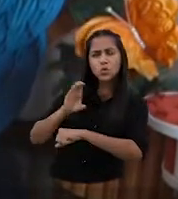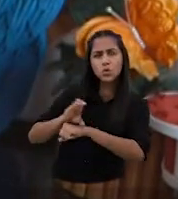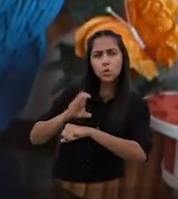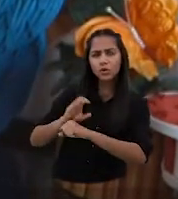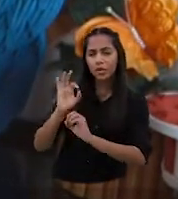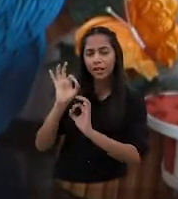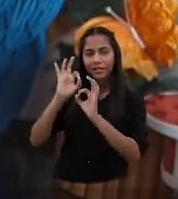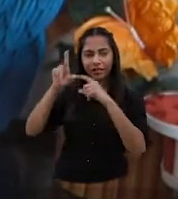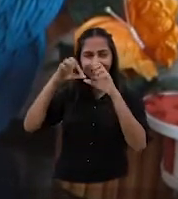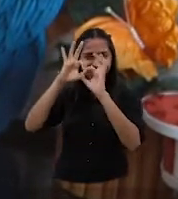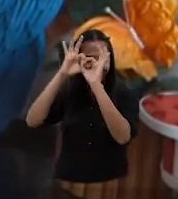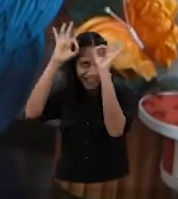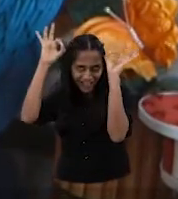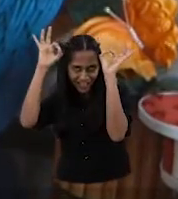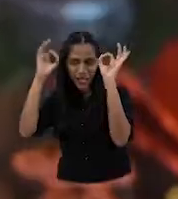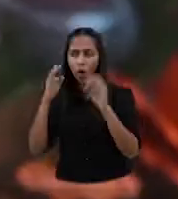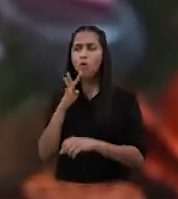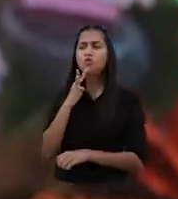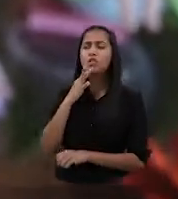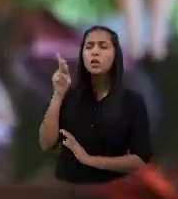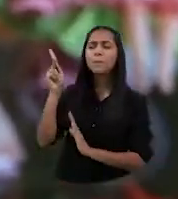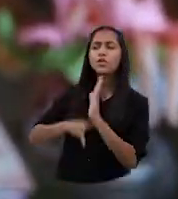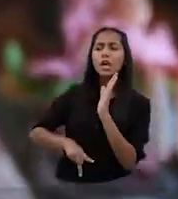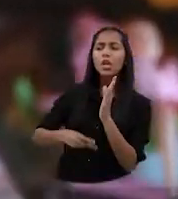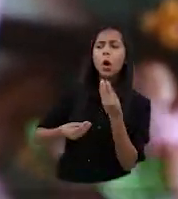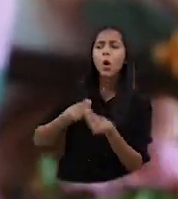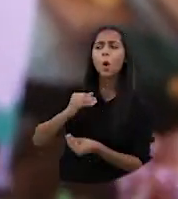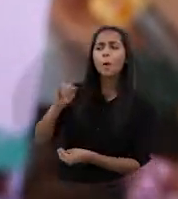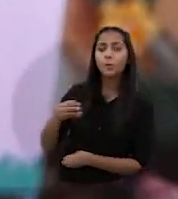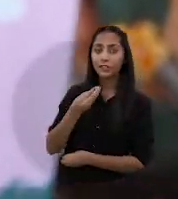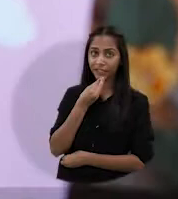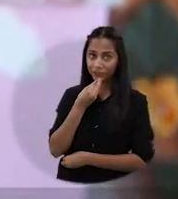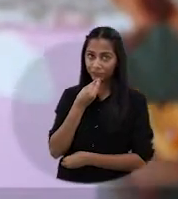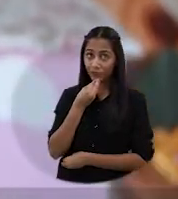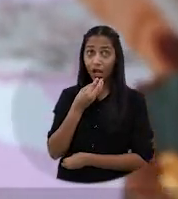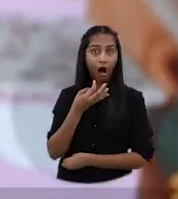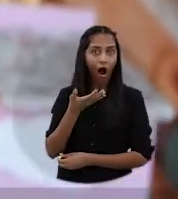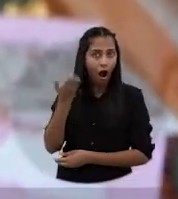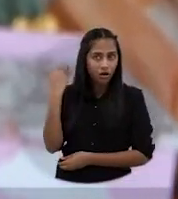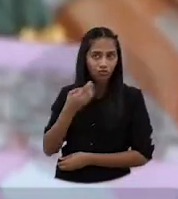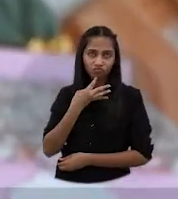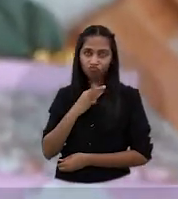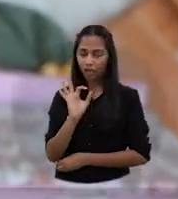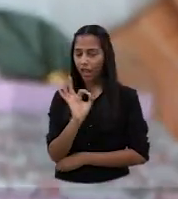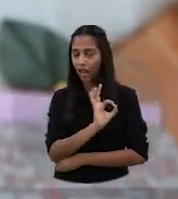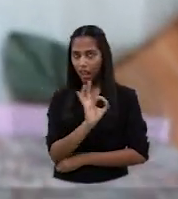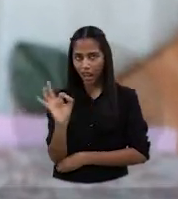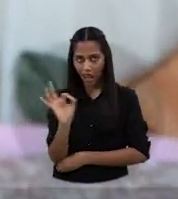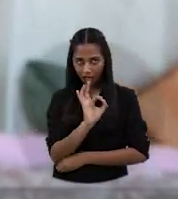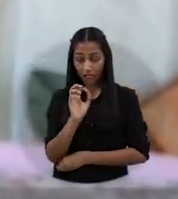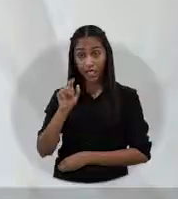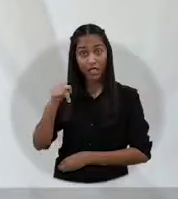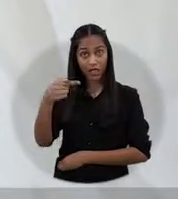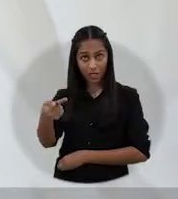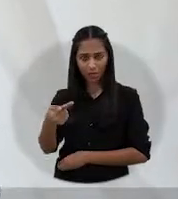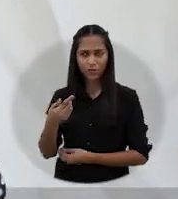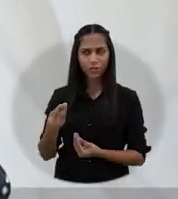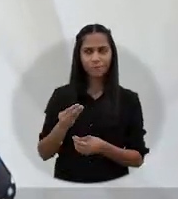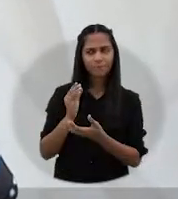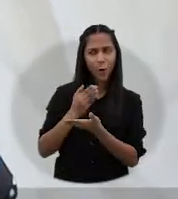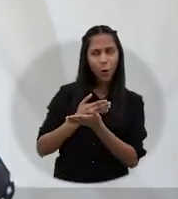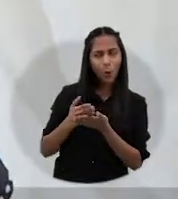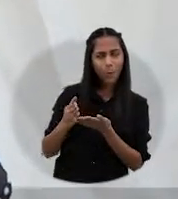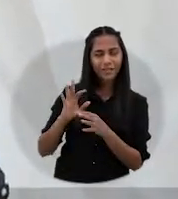Laços, então aí foi quando eu conheci o projeto Geração de Oportunidades. Até então não conhecia. Então aí a partir daí